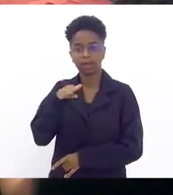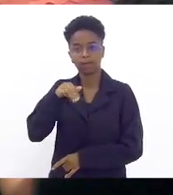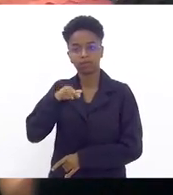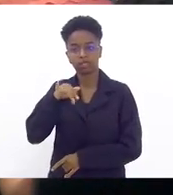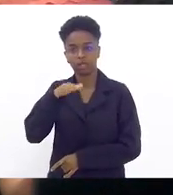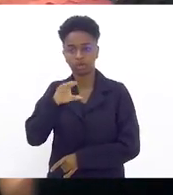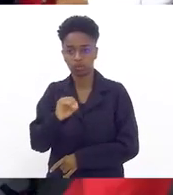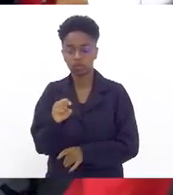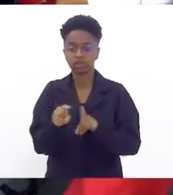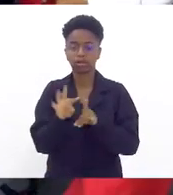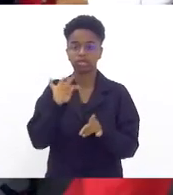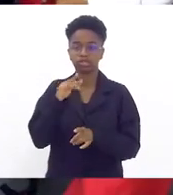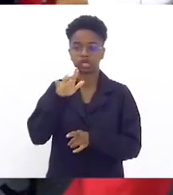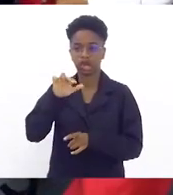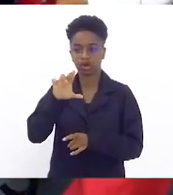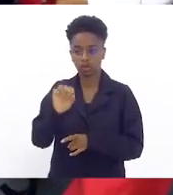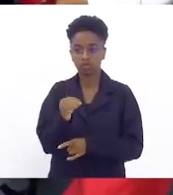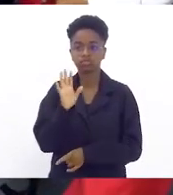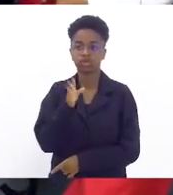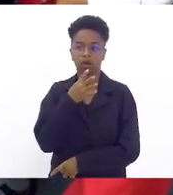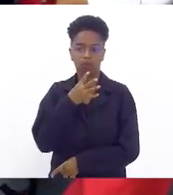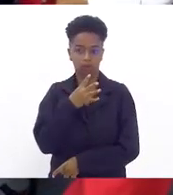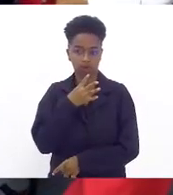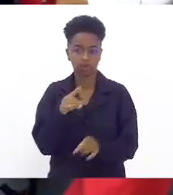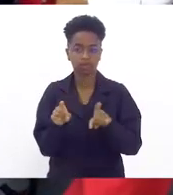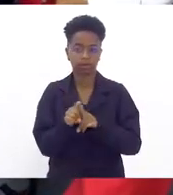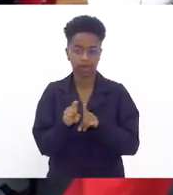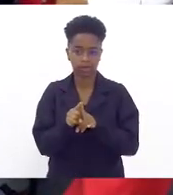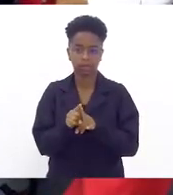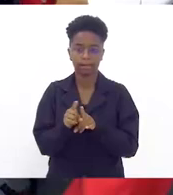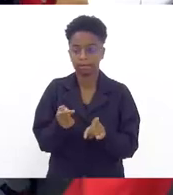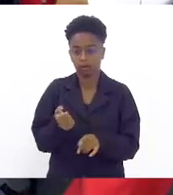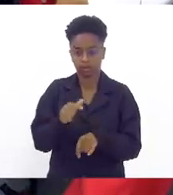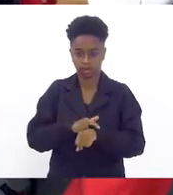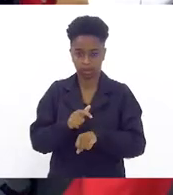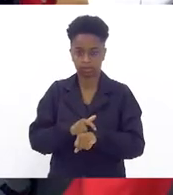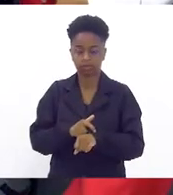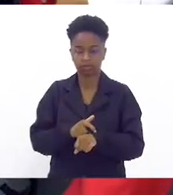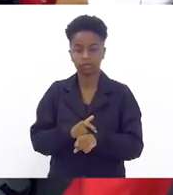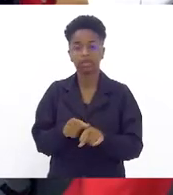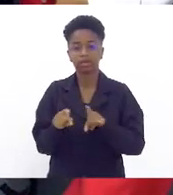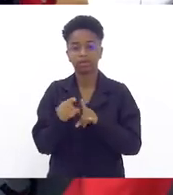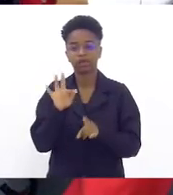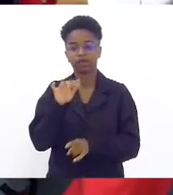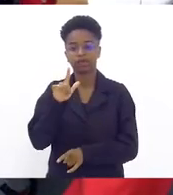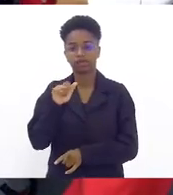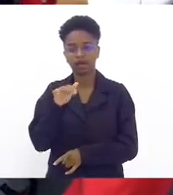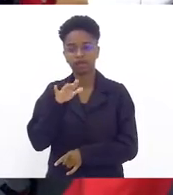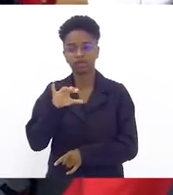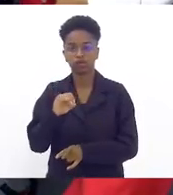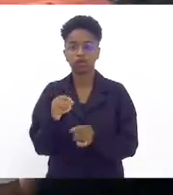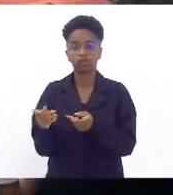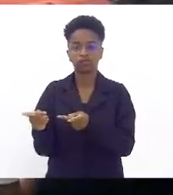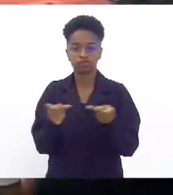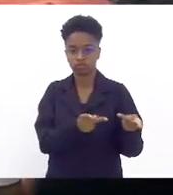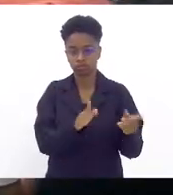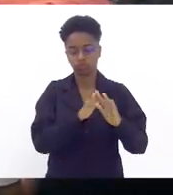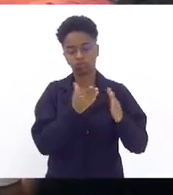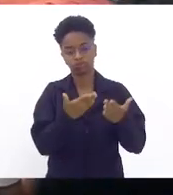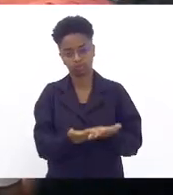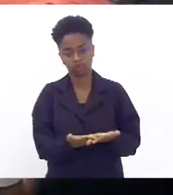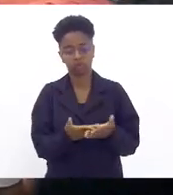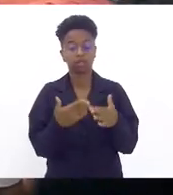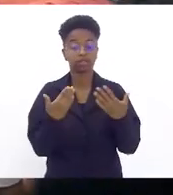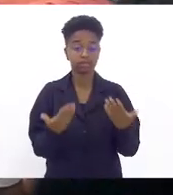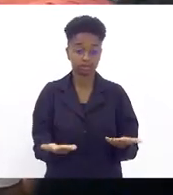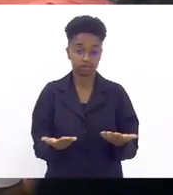que a gente se conheceu né do mais recentemente do Flávio serafini que fez uma visita na escola então é